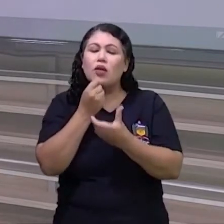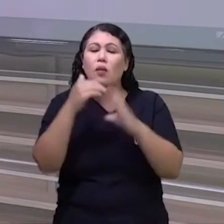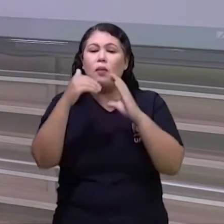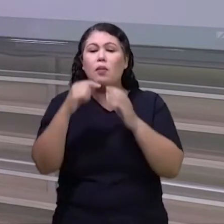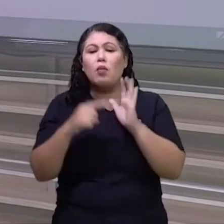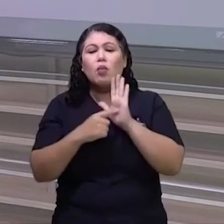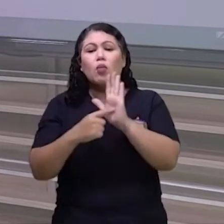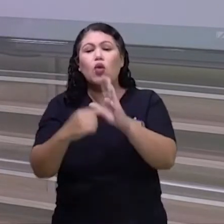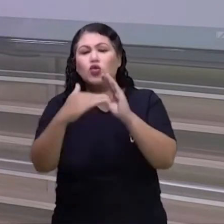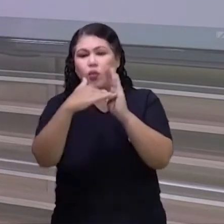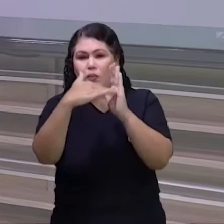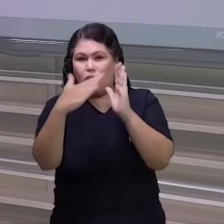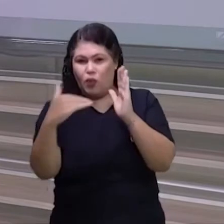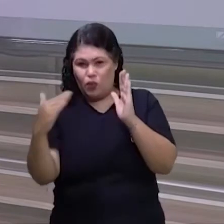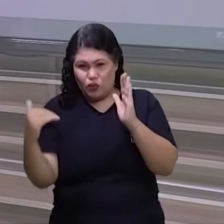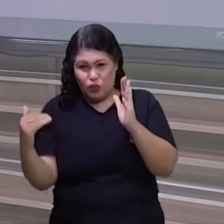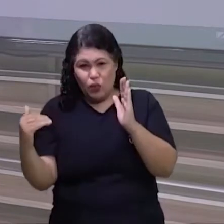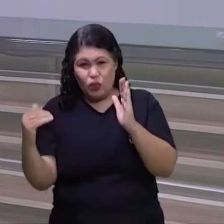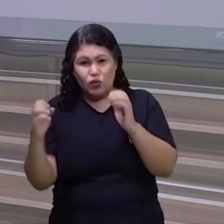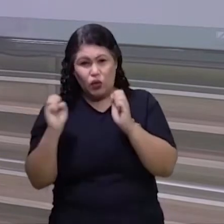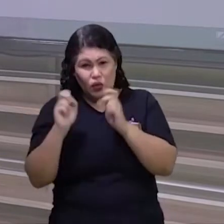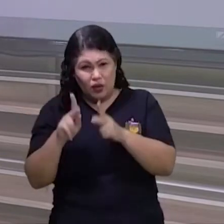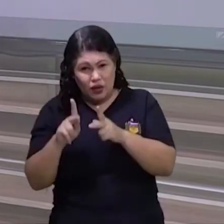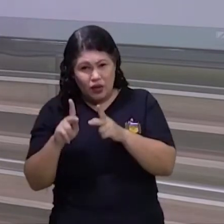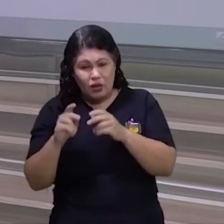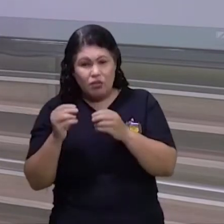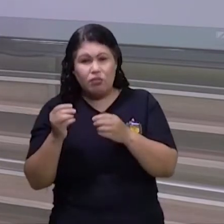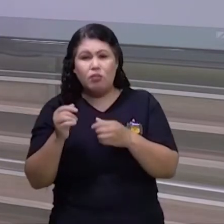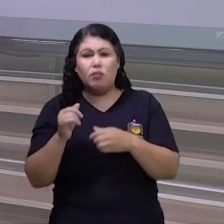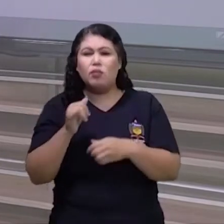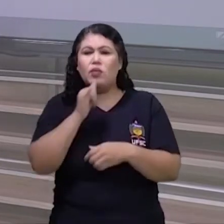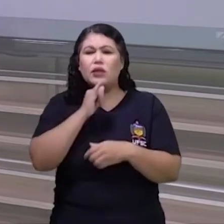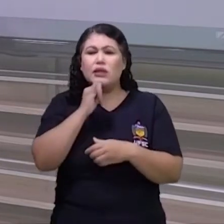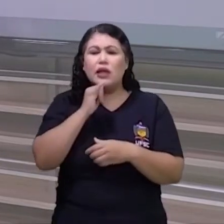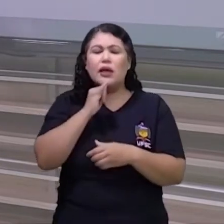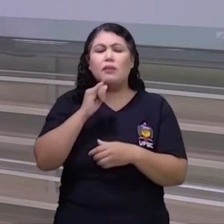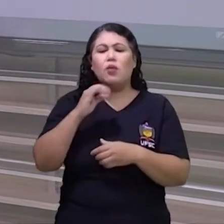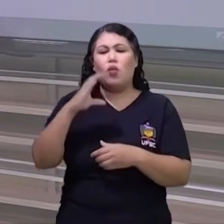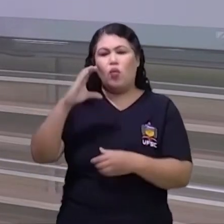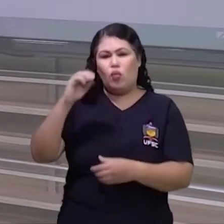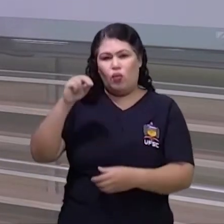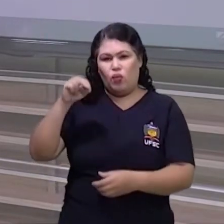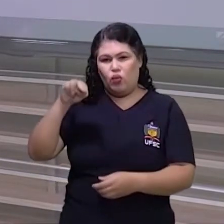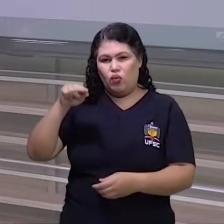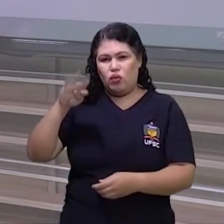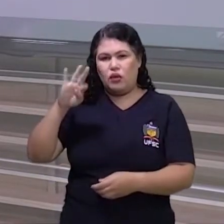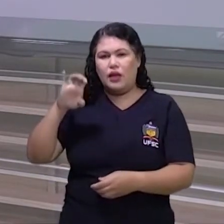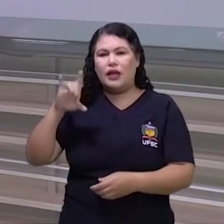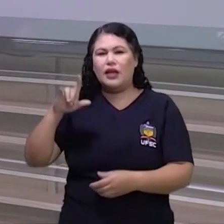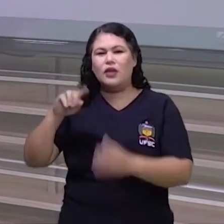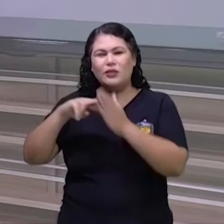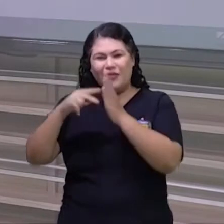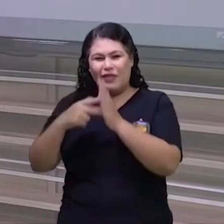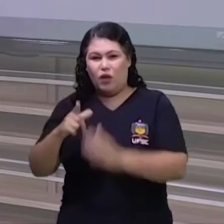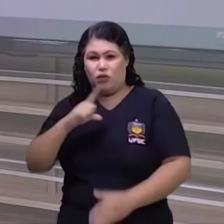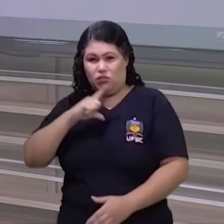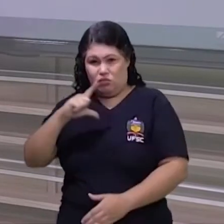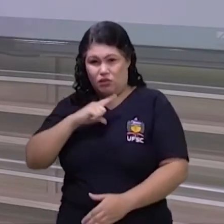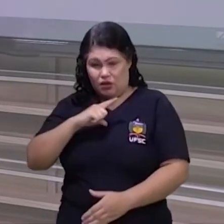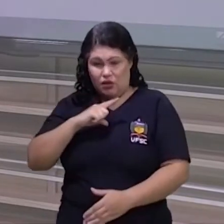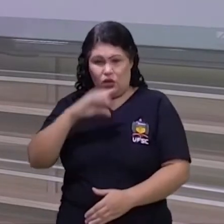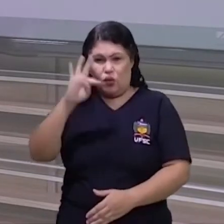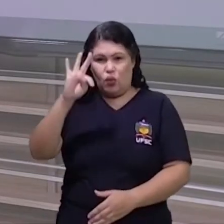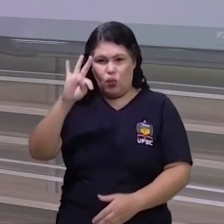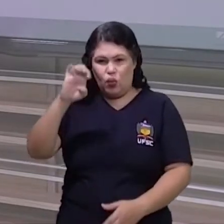mais forte. Ó, dado de chocolate, contém, né? Bastante chocolate nessa caixa, contém.